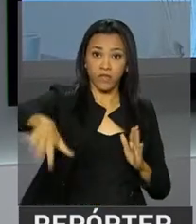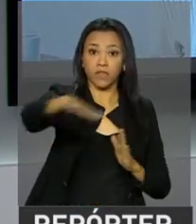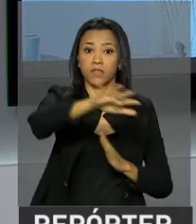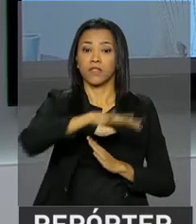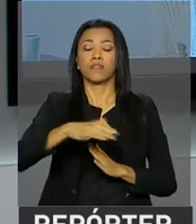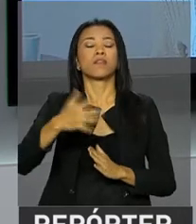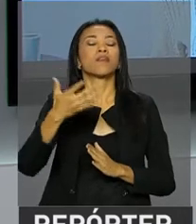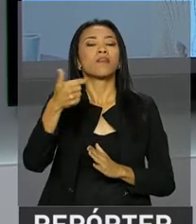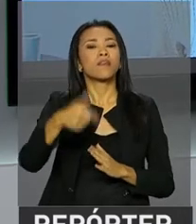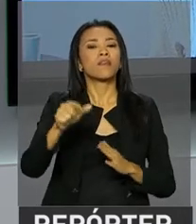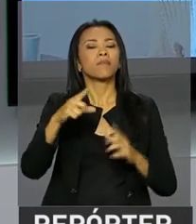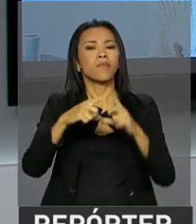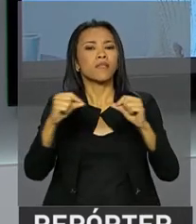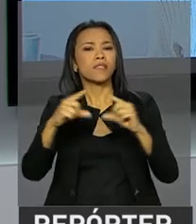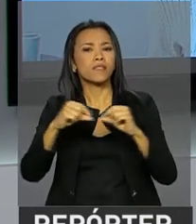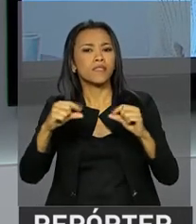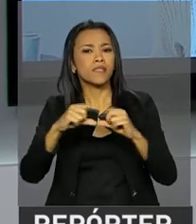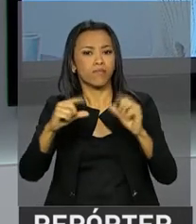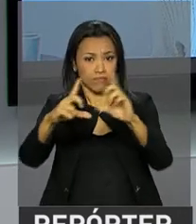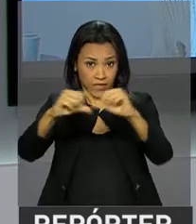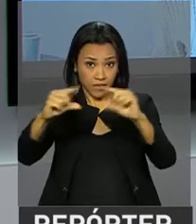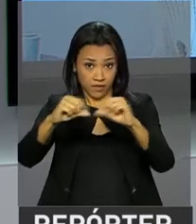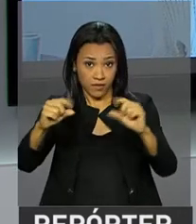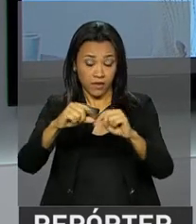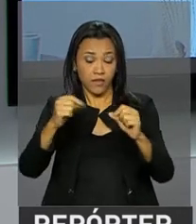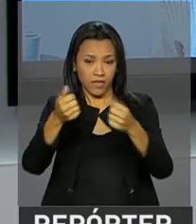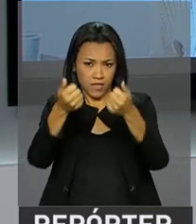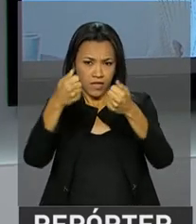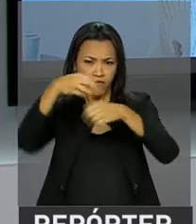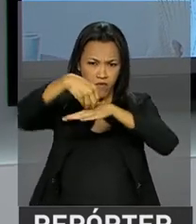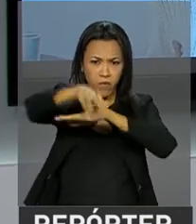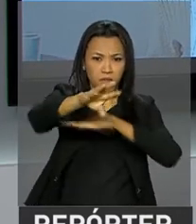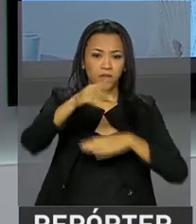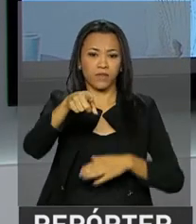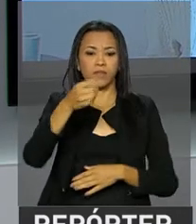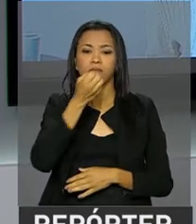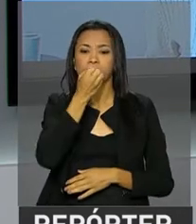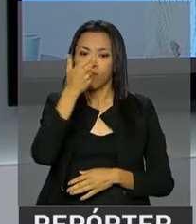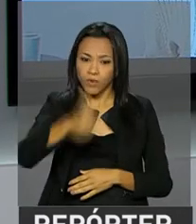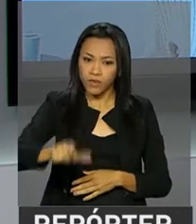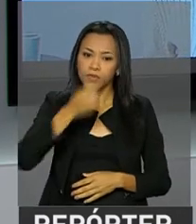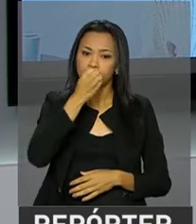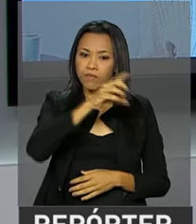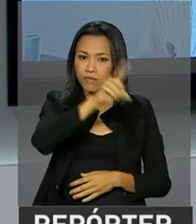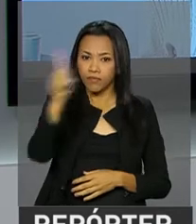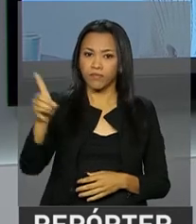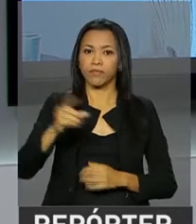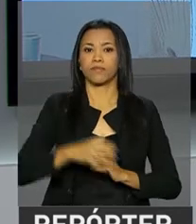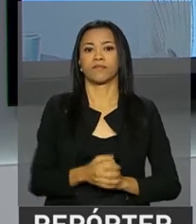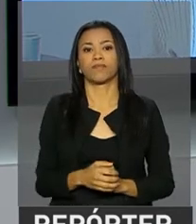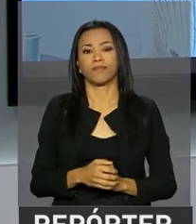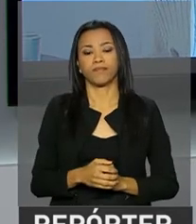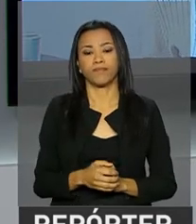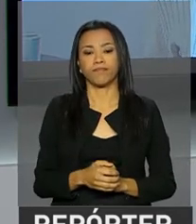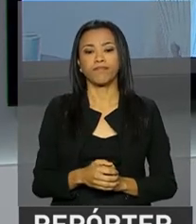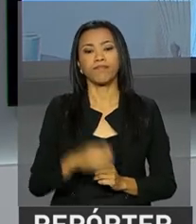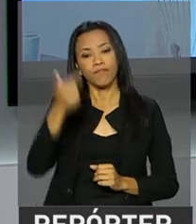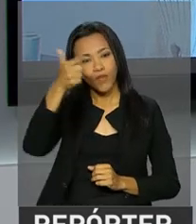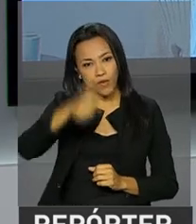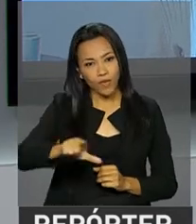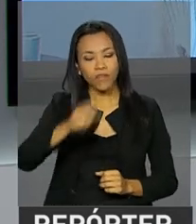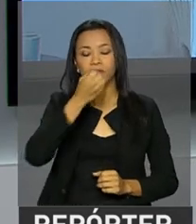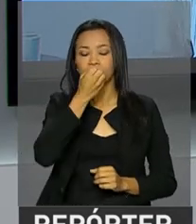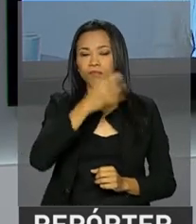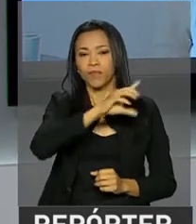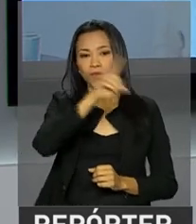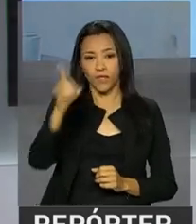thaísa dias que tem as informações pra gente pra isso é mais uma vez bom dia pra você além do bom dia novamente bom